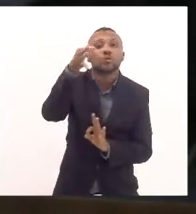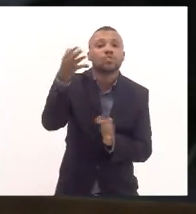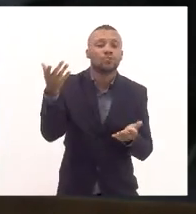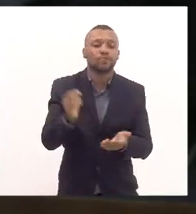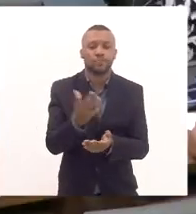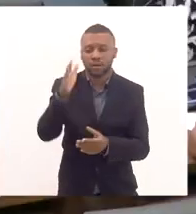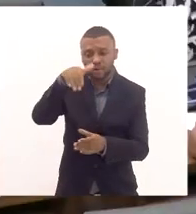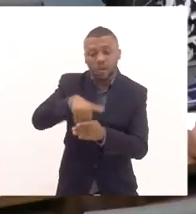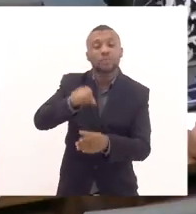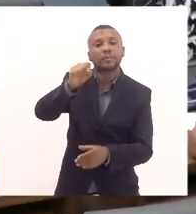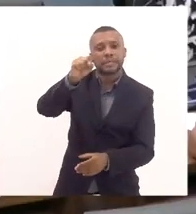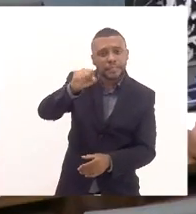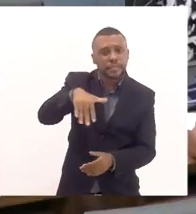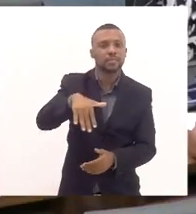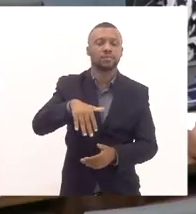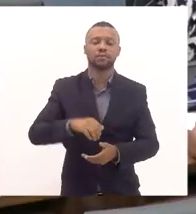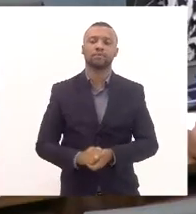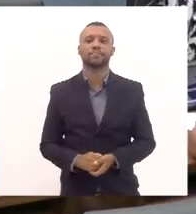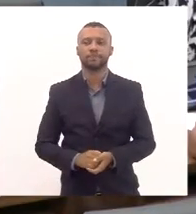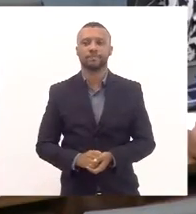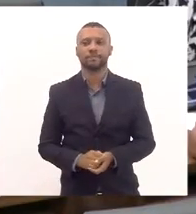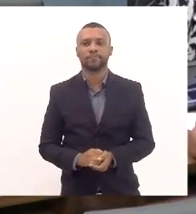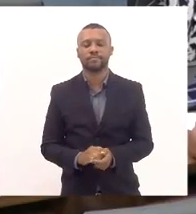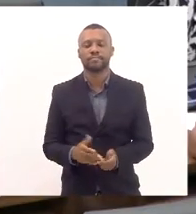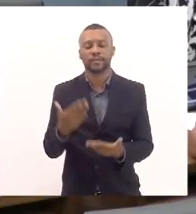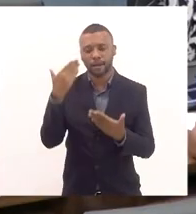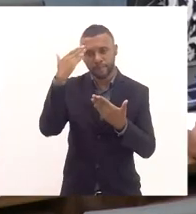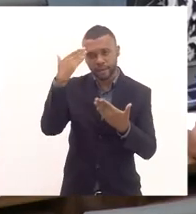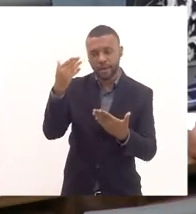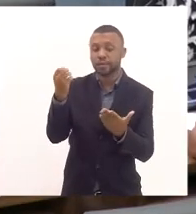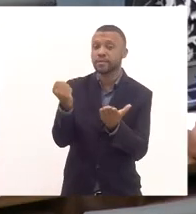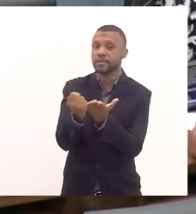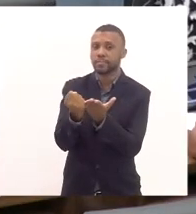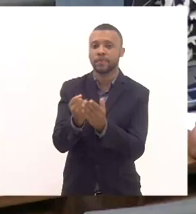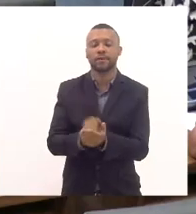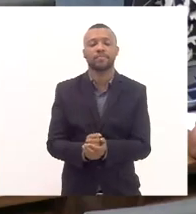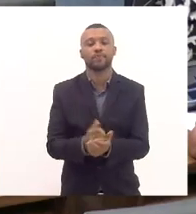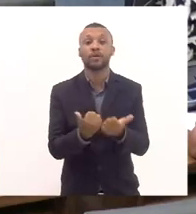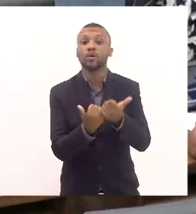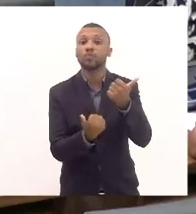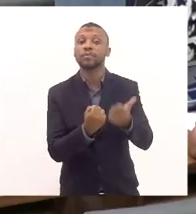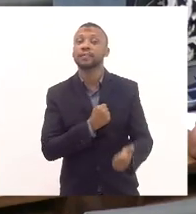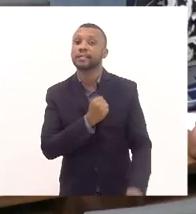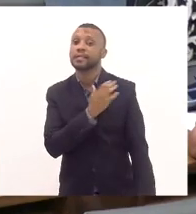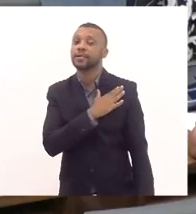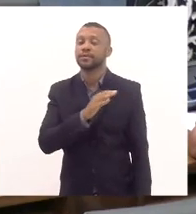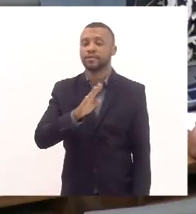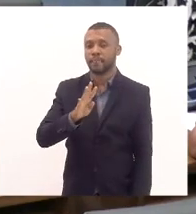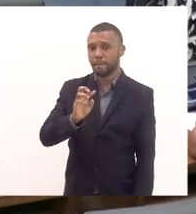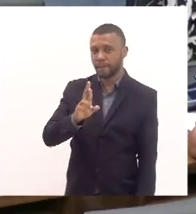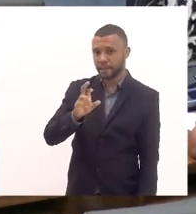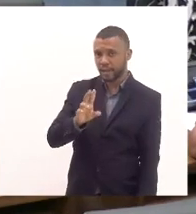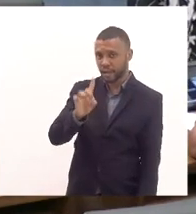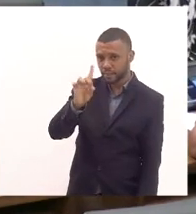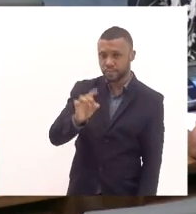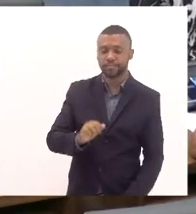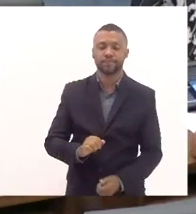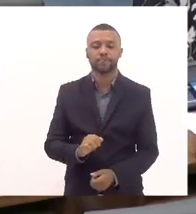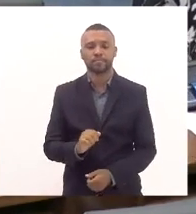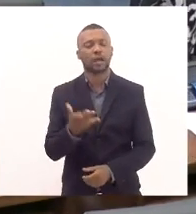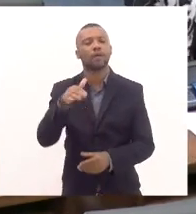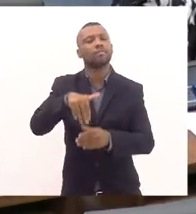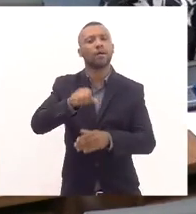voto sim e obrigado Samuel Subtenente Bernardo 14